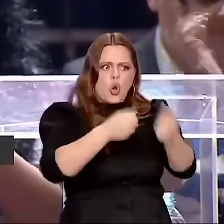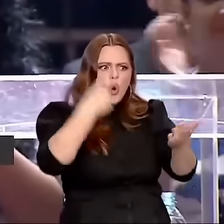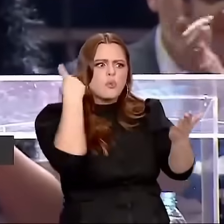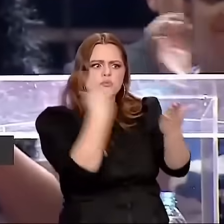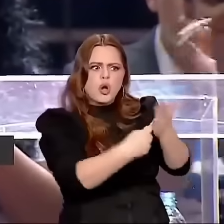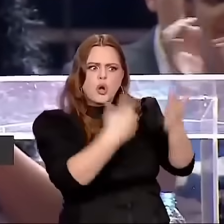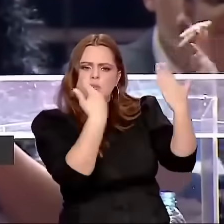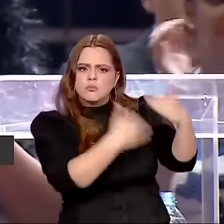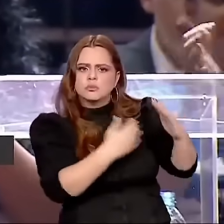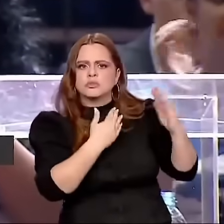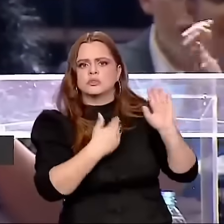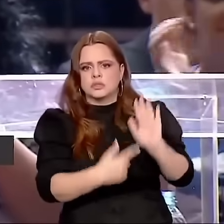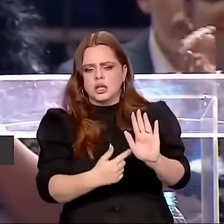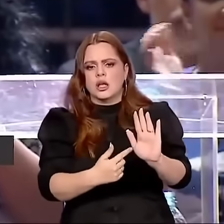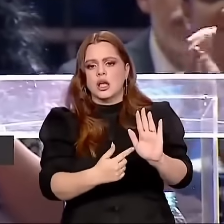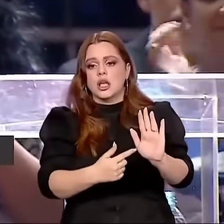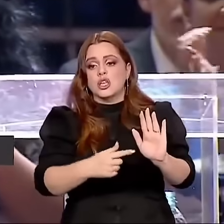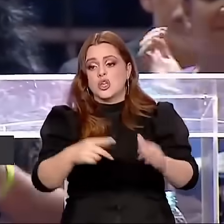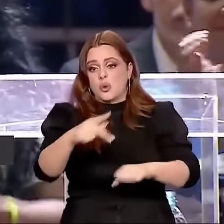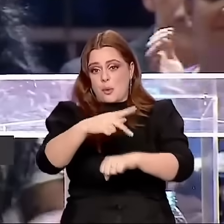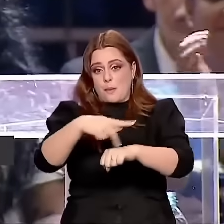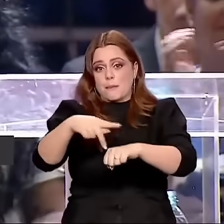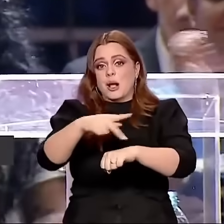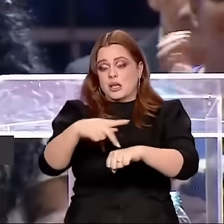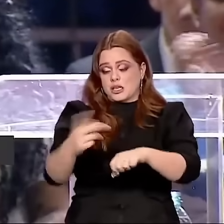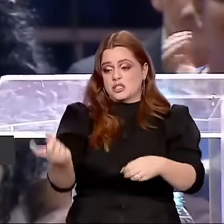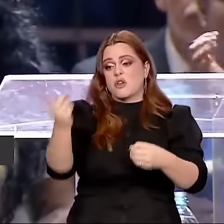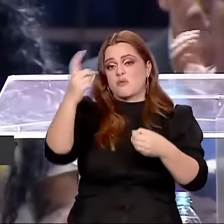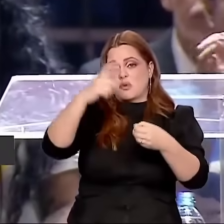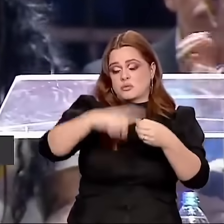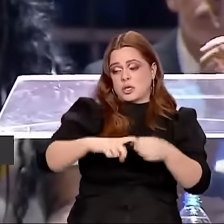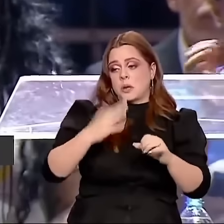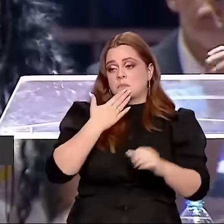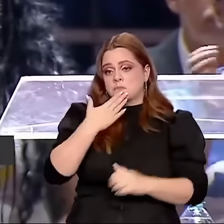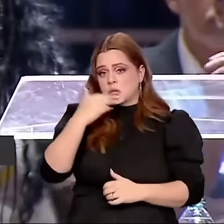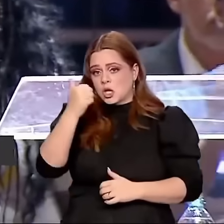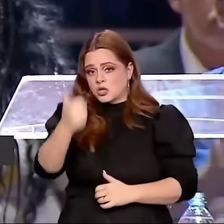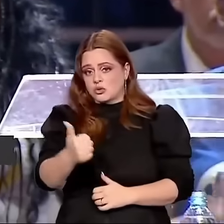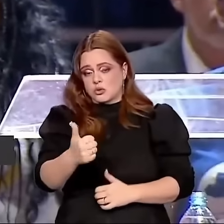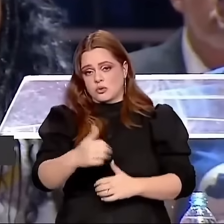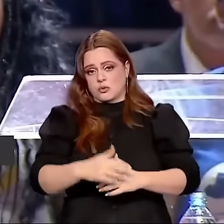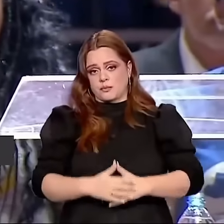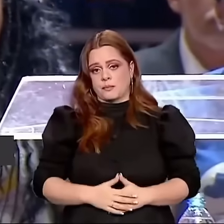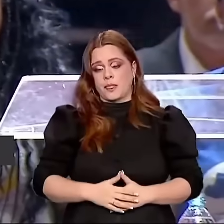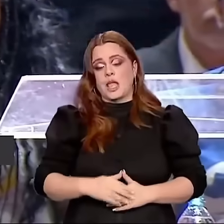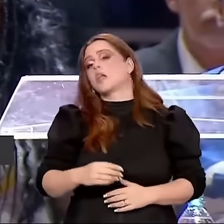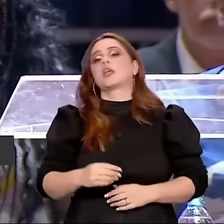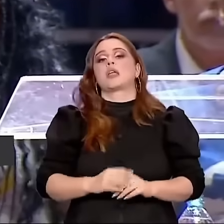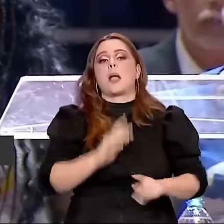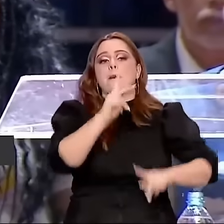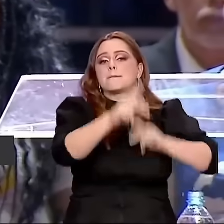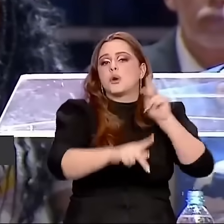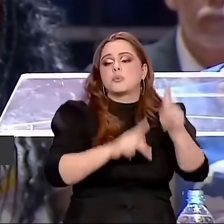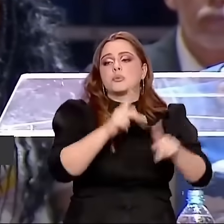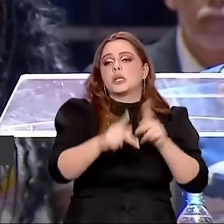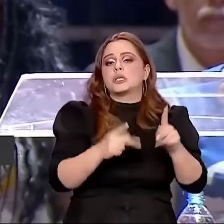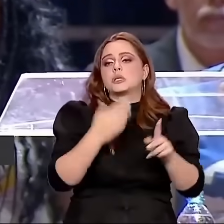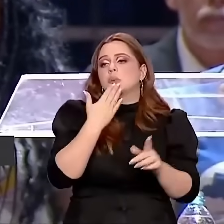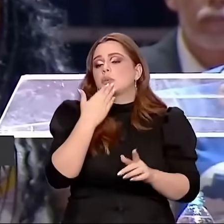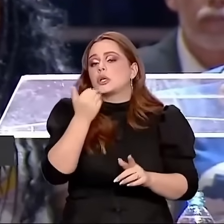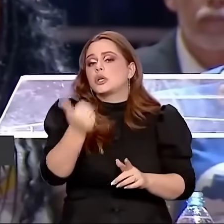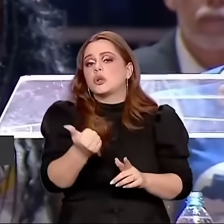pode definitivamente ser um país que dê ao seu povo a